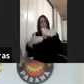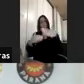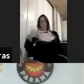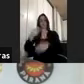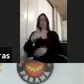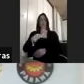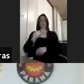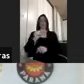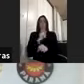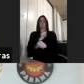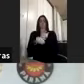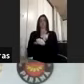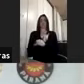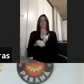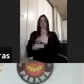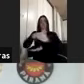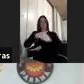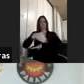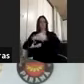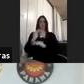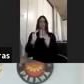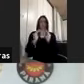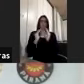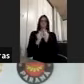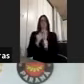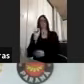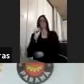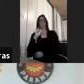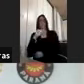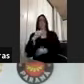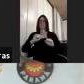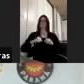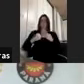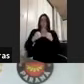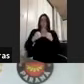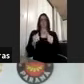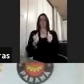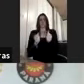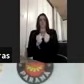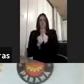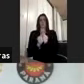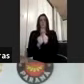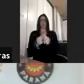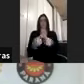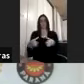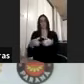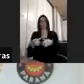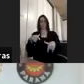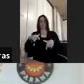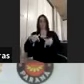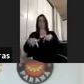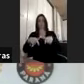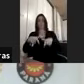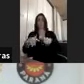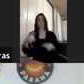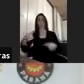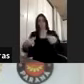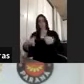lá, na porta de fábrica, unido com os trabalhadores. É negociando com a empresa, mas é